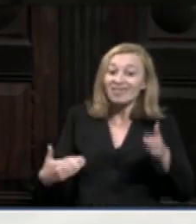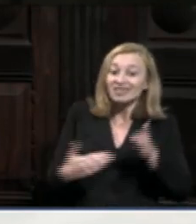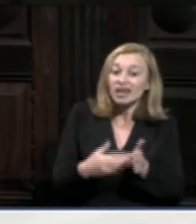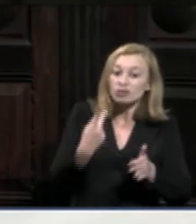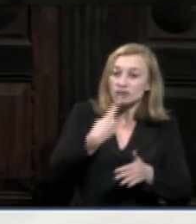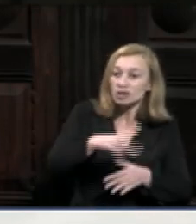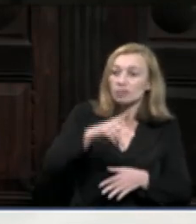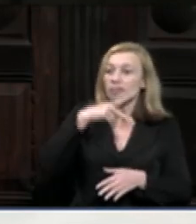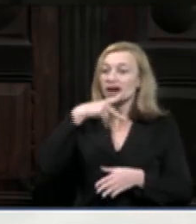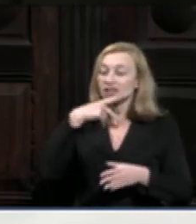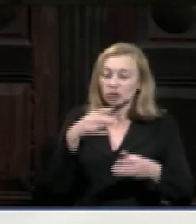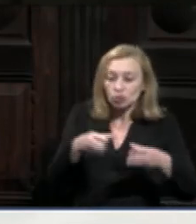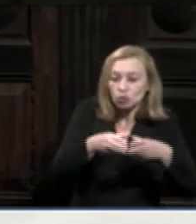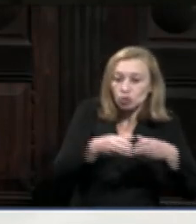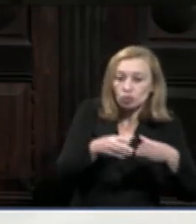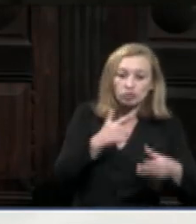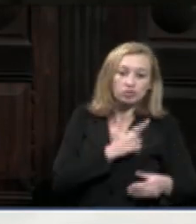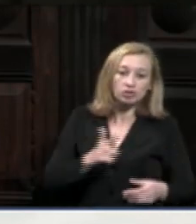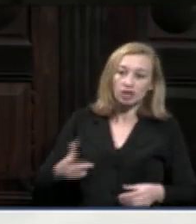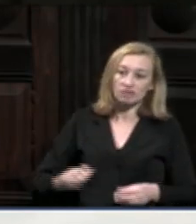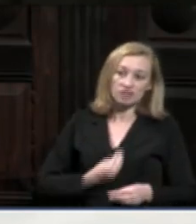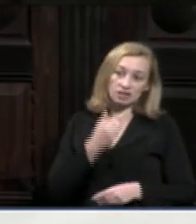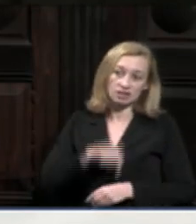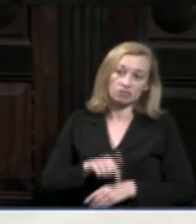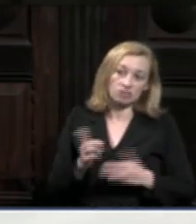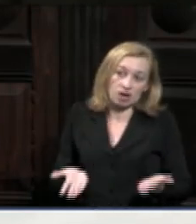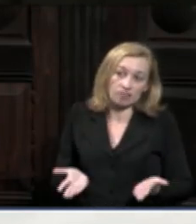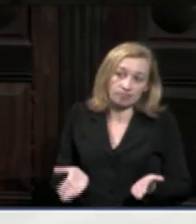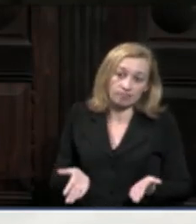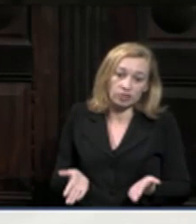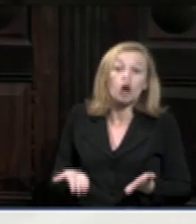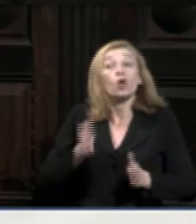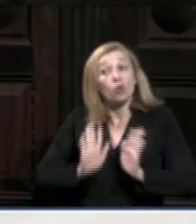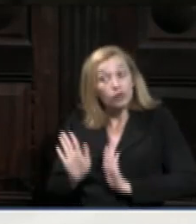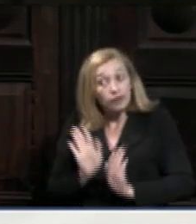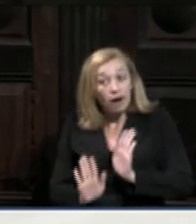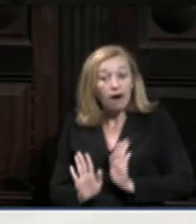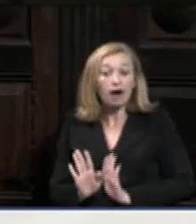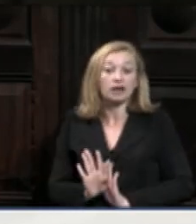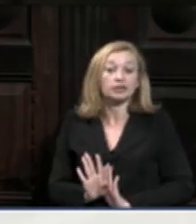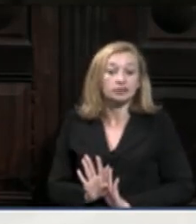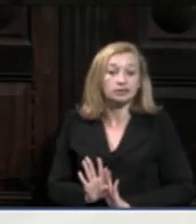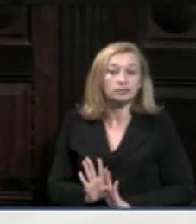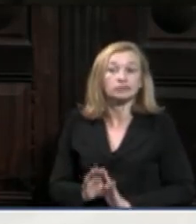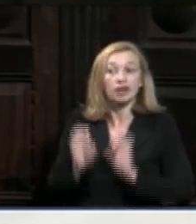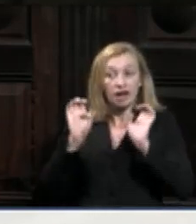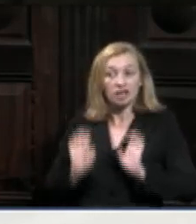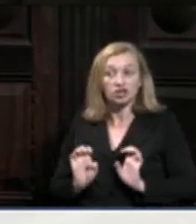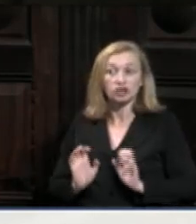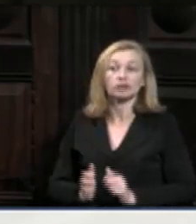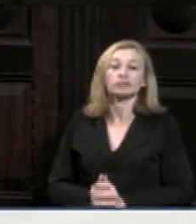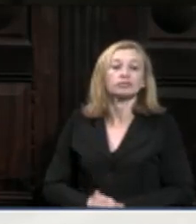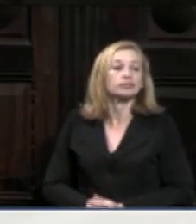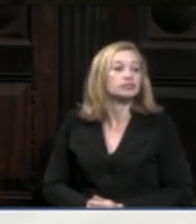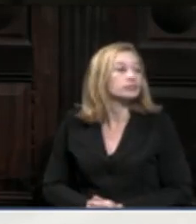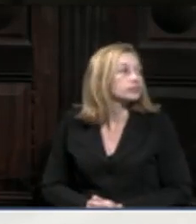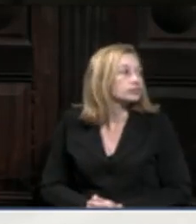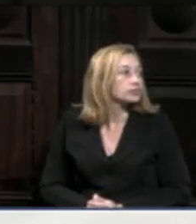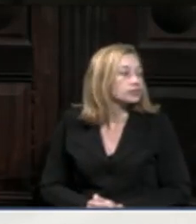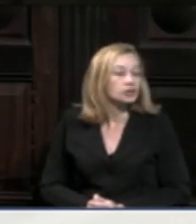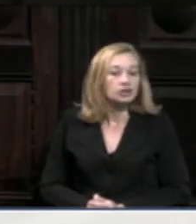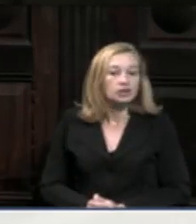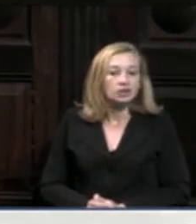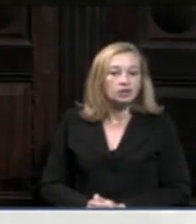coisas, cuidado com as coisas. Modus em rebus. Vossa Excelência, por